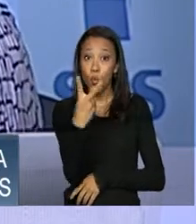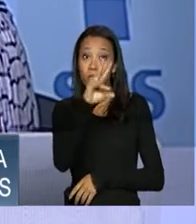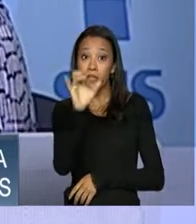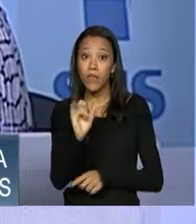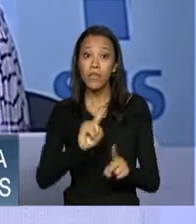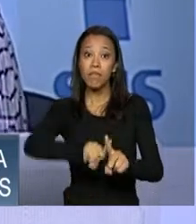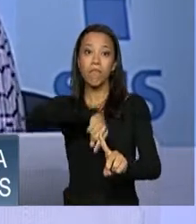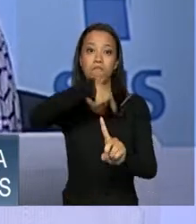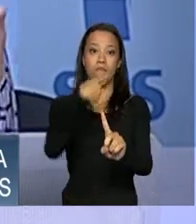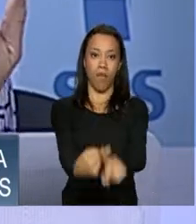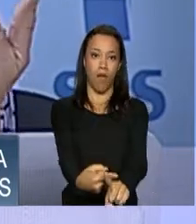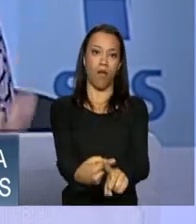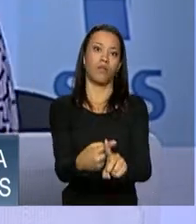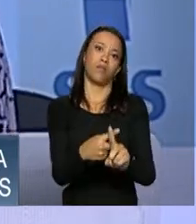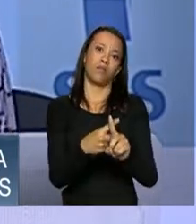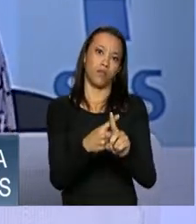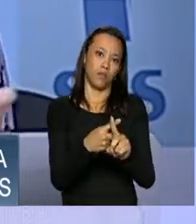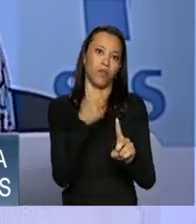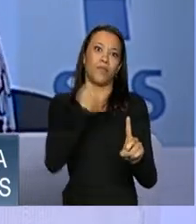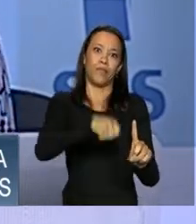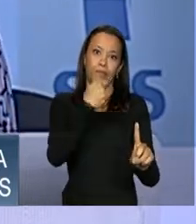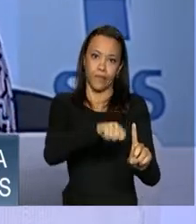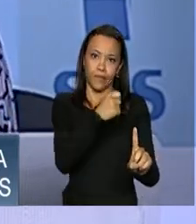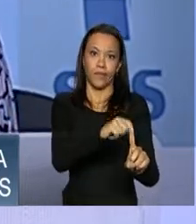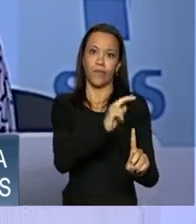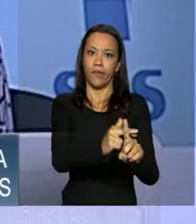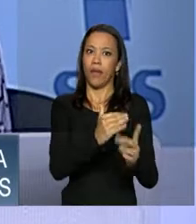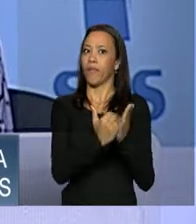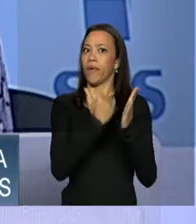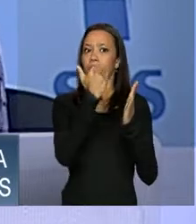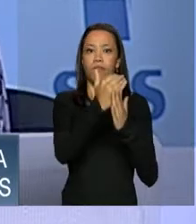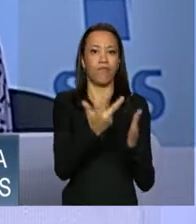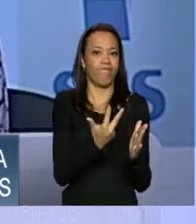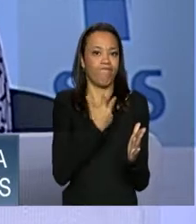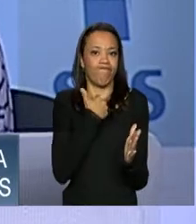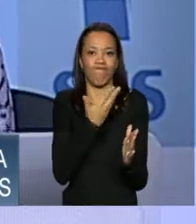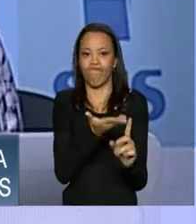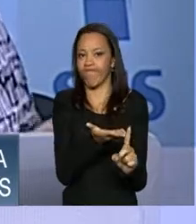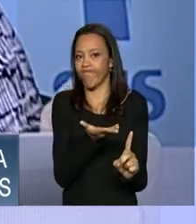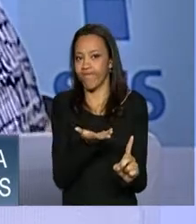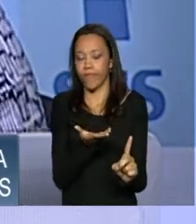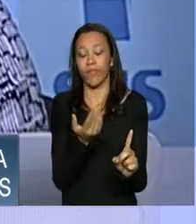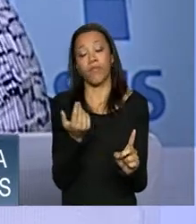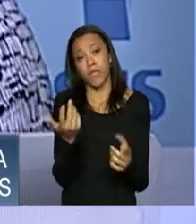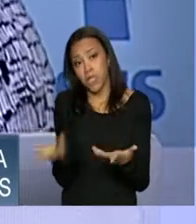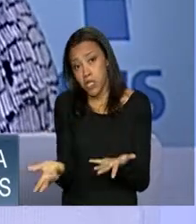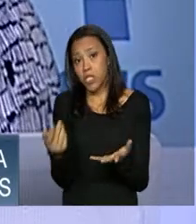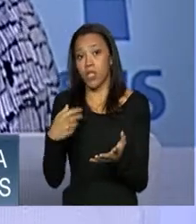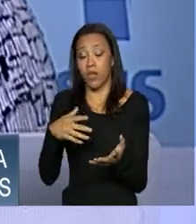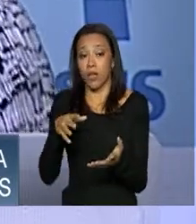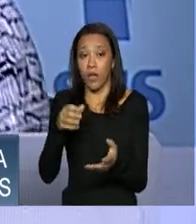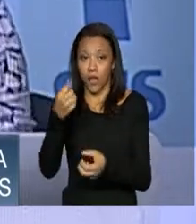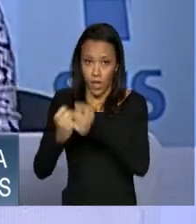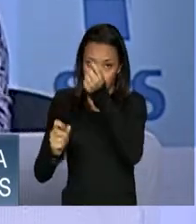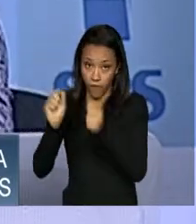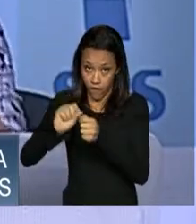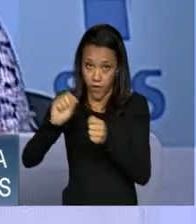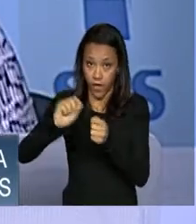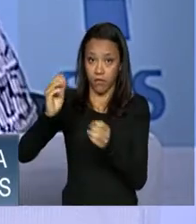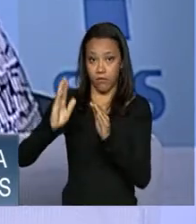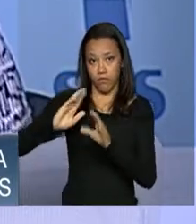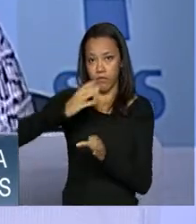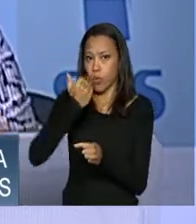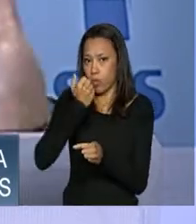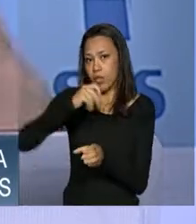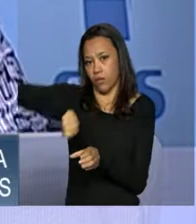2,5 vezes, né, o que a gente precisa do teor de sal nos alimentos, seja alimentos processados em casa, seja alimentos